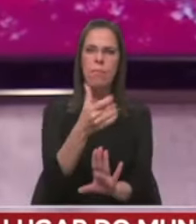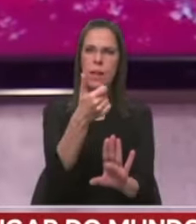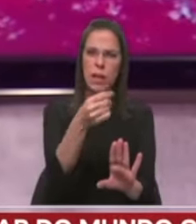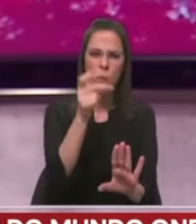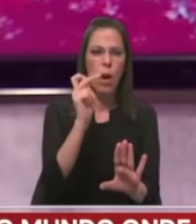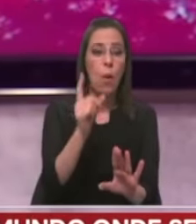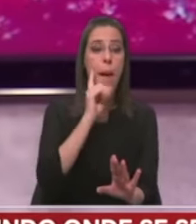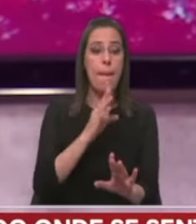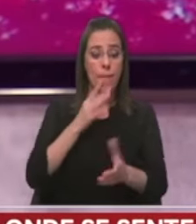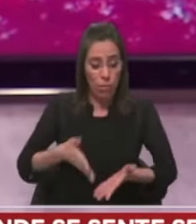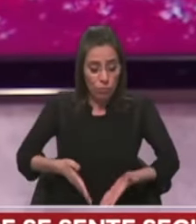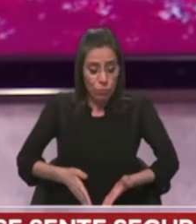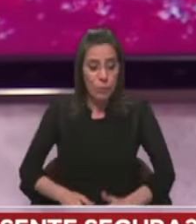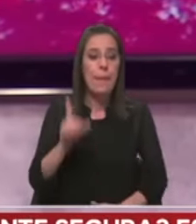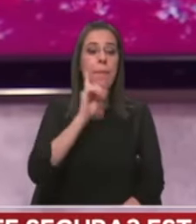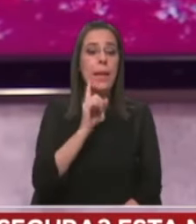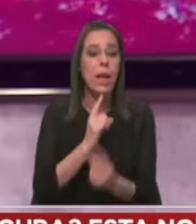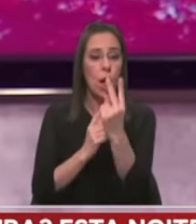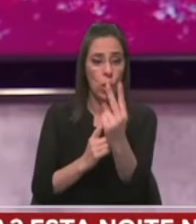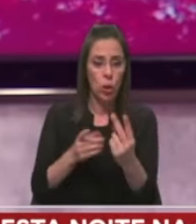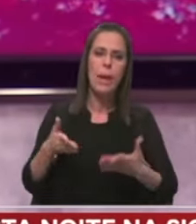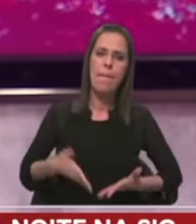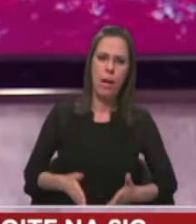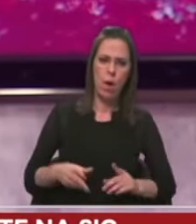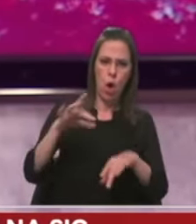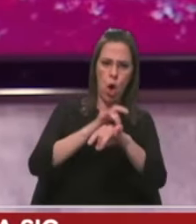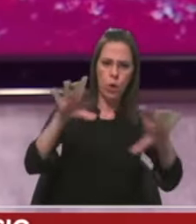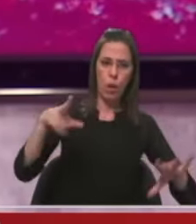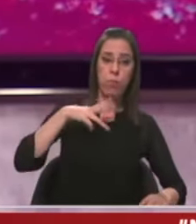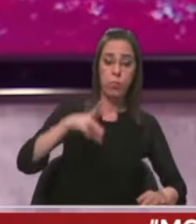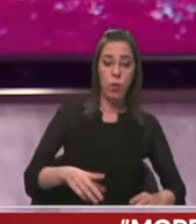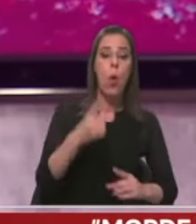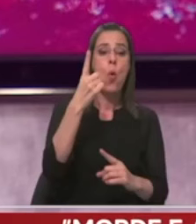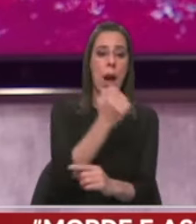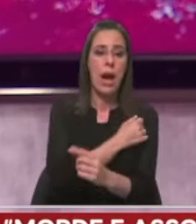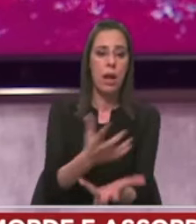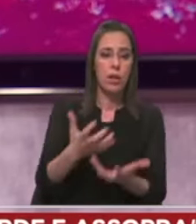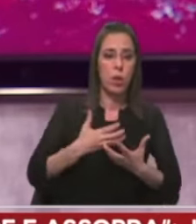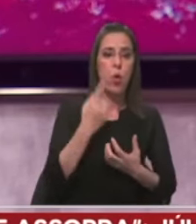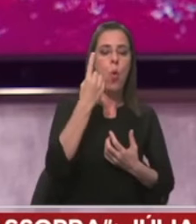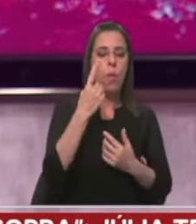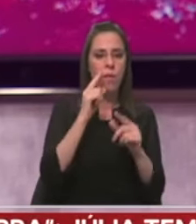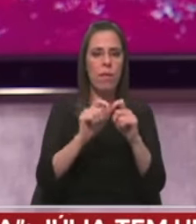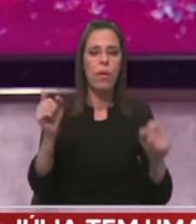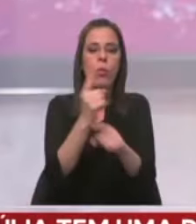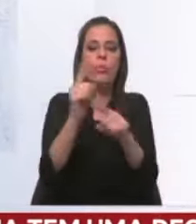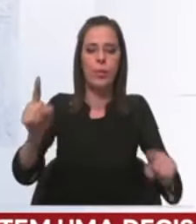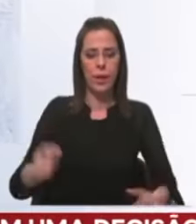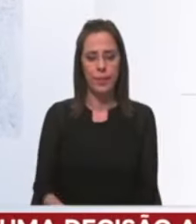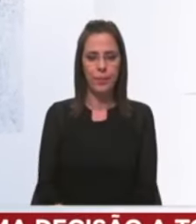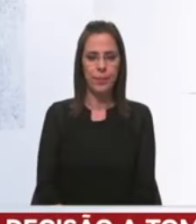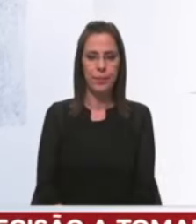50 anos, uma mãe deu à luz duas meninas numa maternidade portuguesa, mas só levou uma para casa. Ora veja porquê.